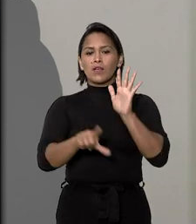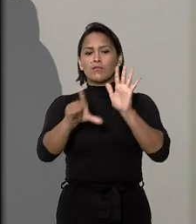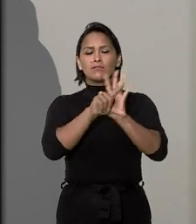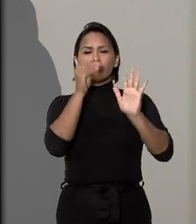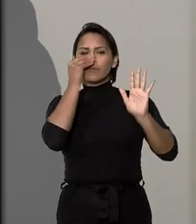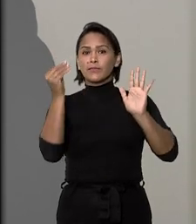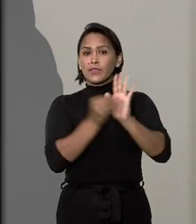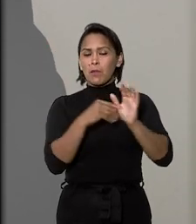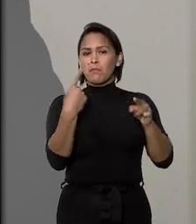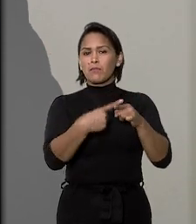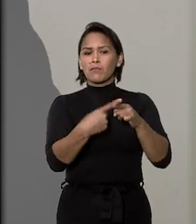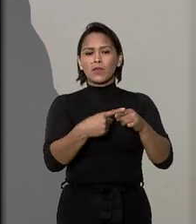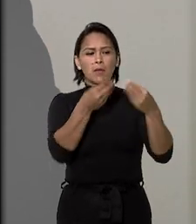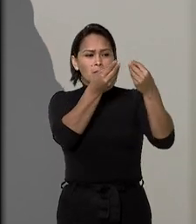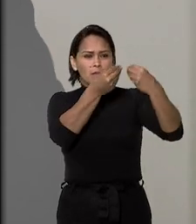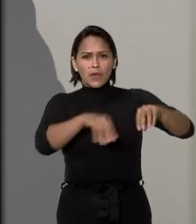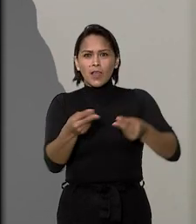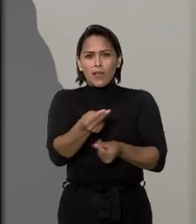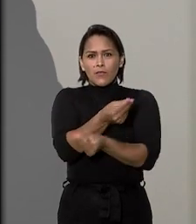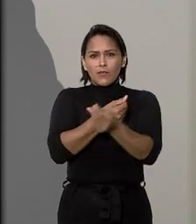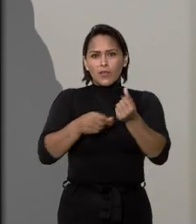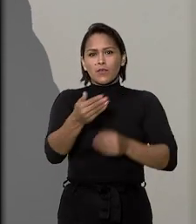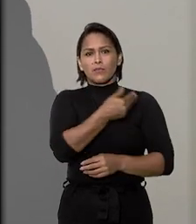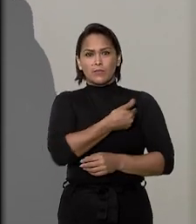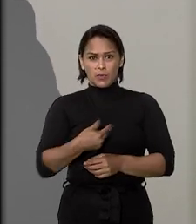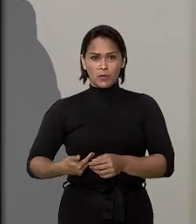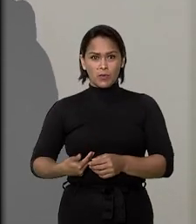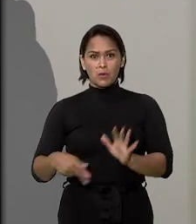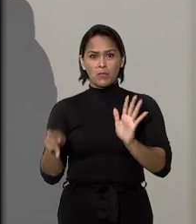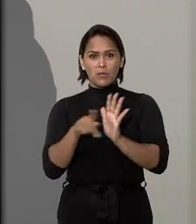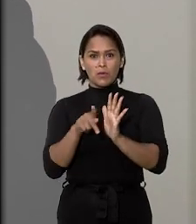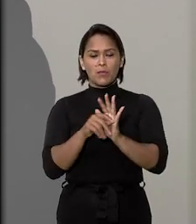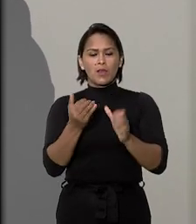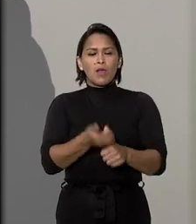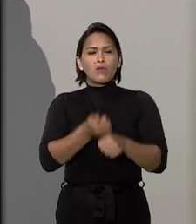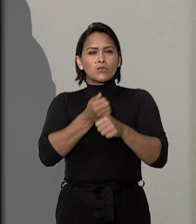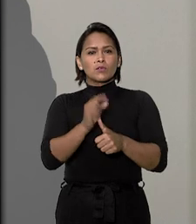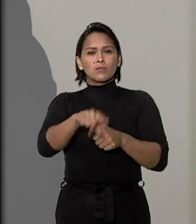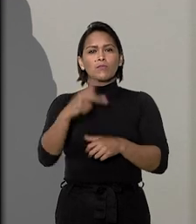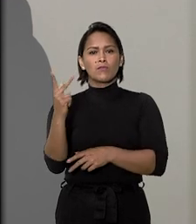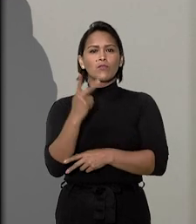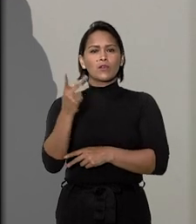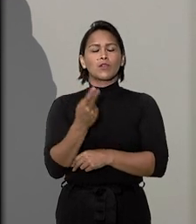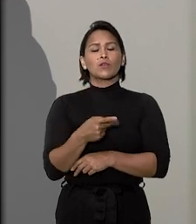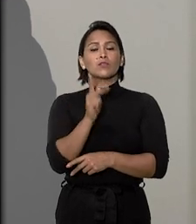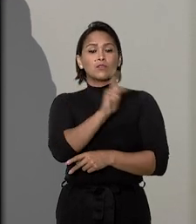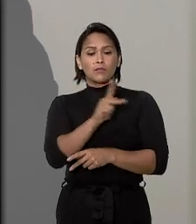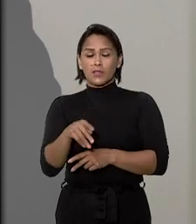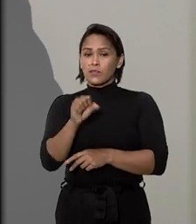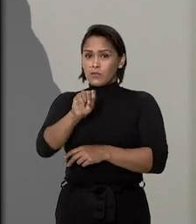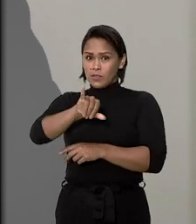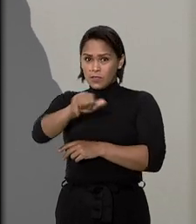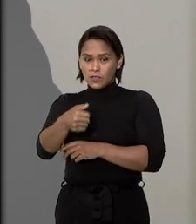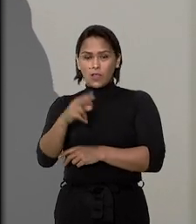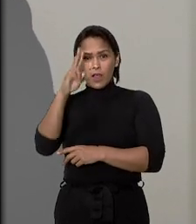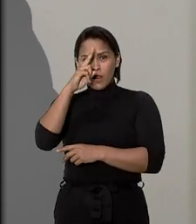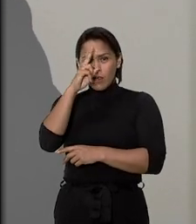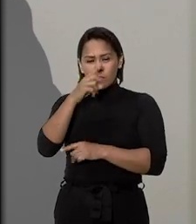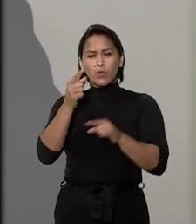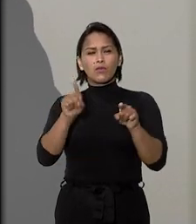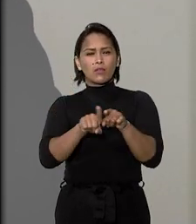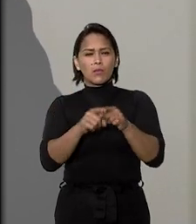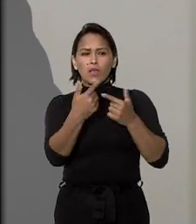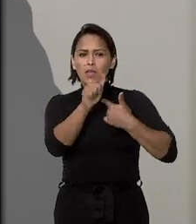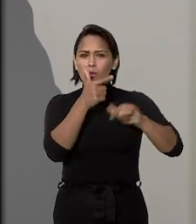e teria causado lesão às finanças públicas. Ao suspender o bloqueio de valores, o ministro Humberto Martins ressaltou, entre